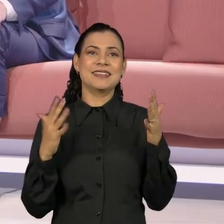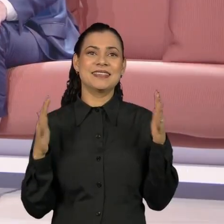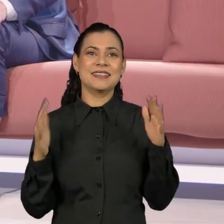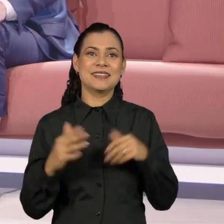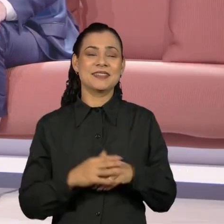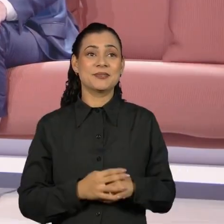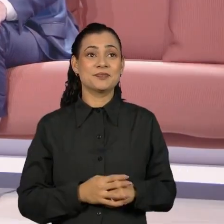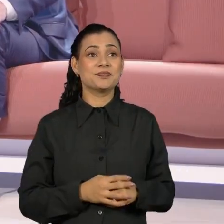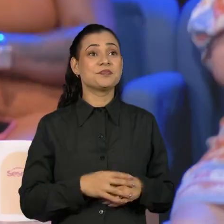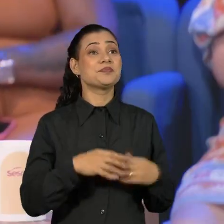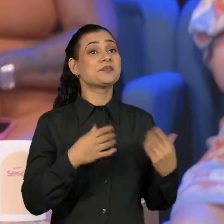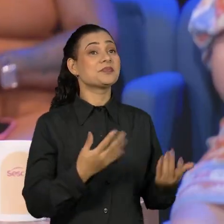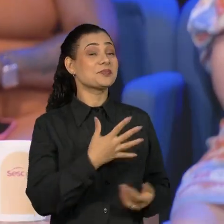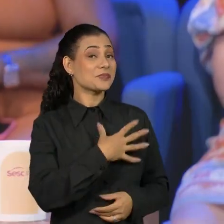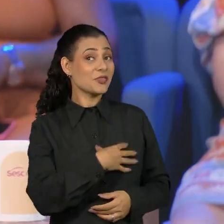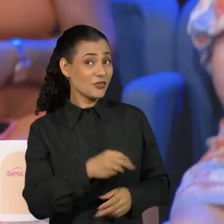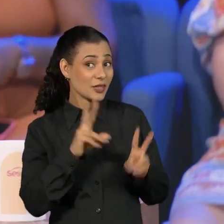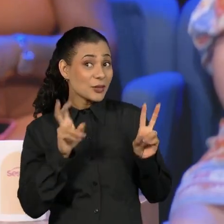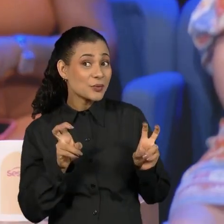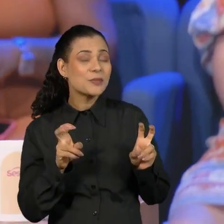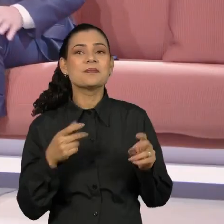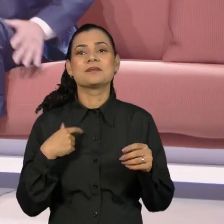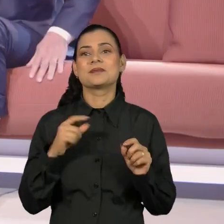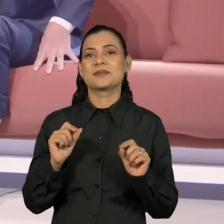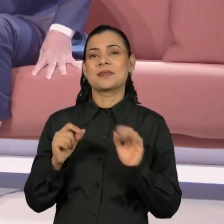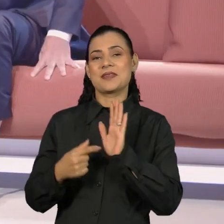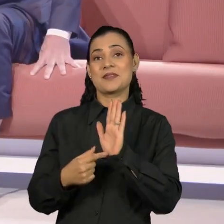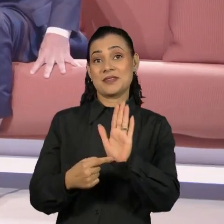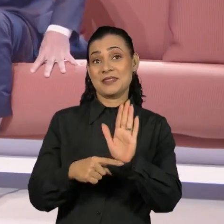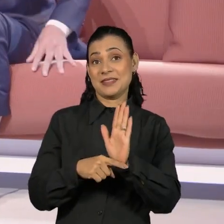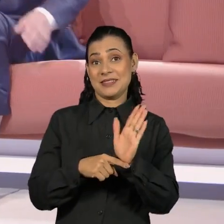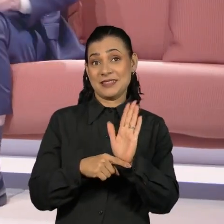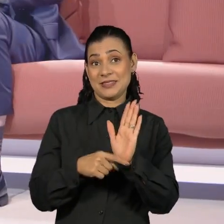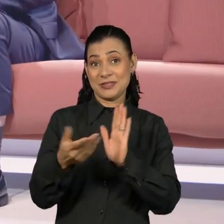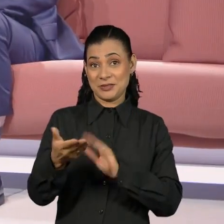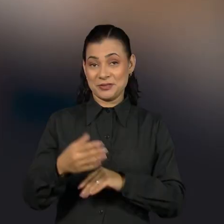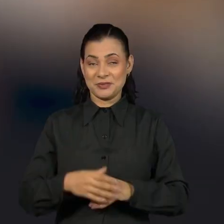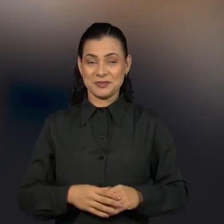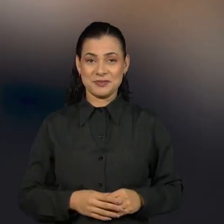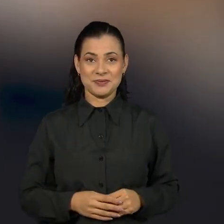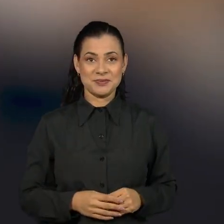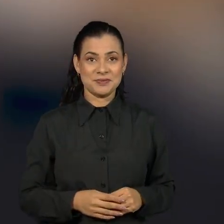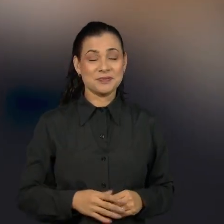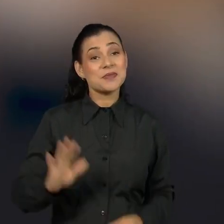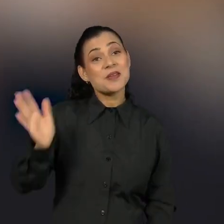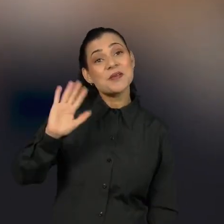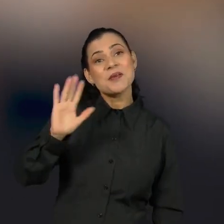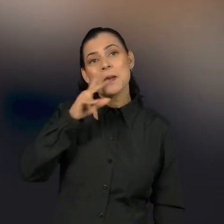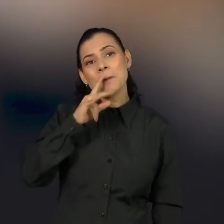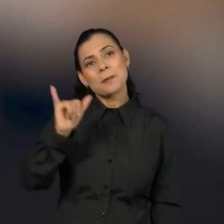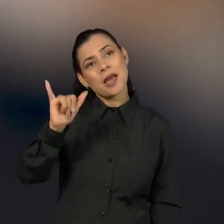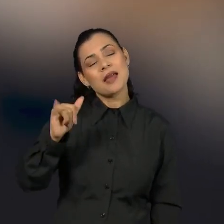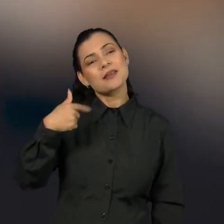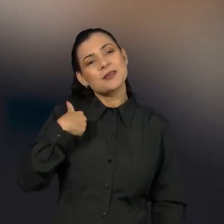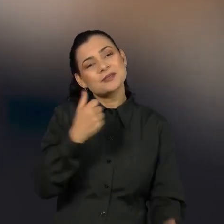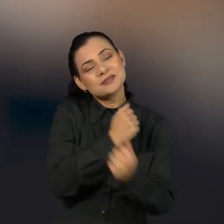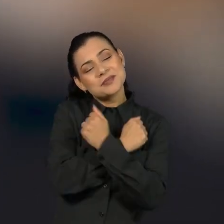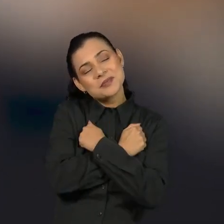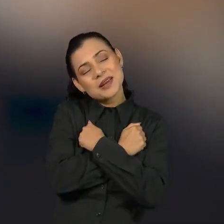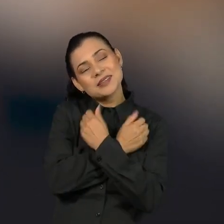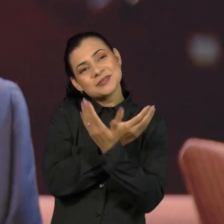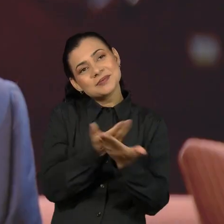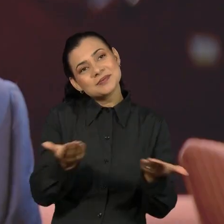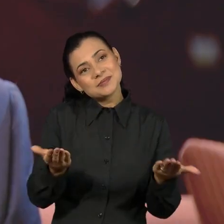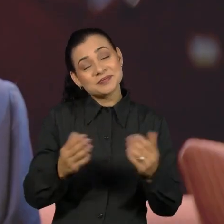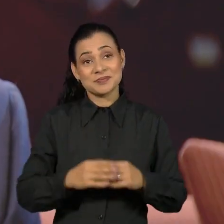Falar em filho, vamos ver uma mensagem do seu filho. Oi, pai, passando aqui para deixar um abraço para